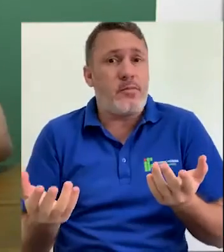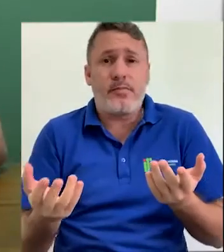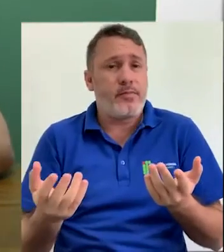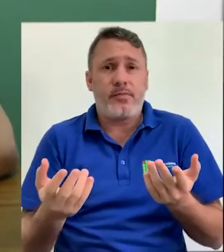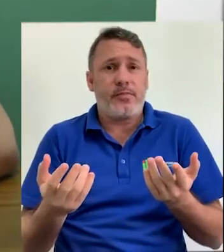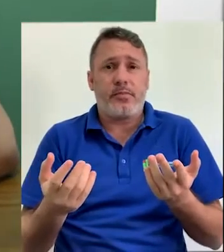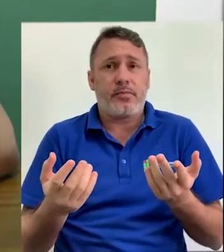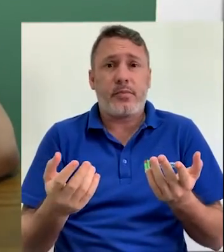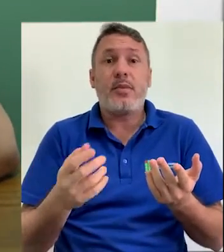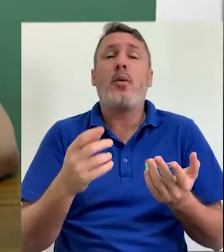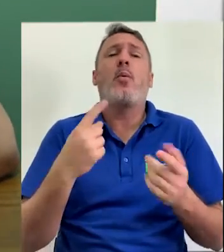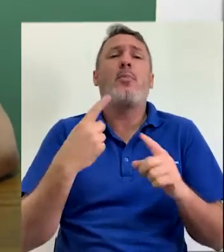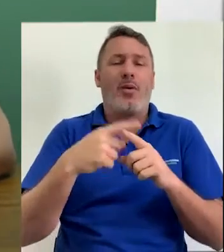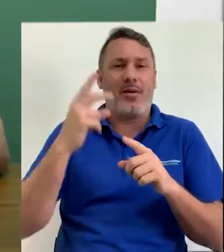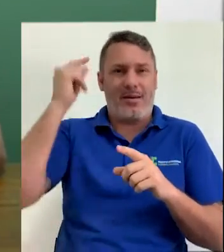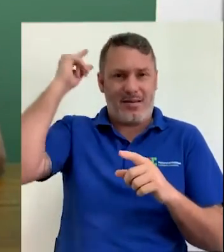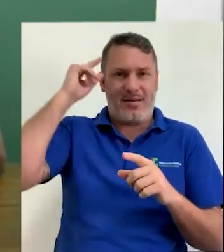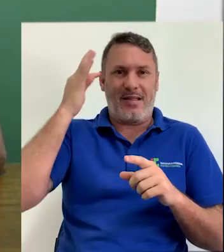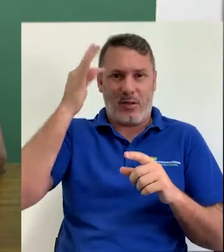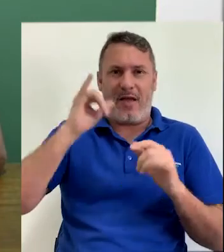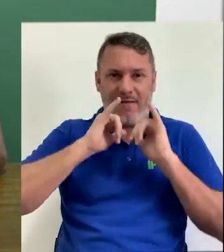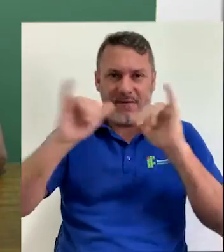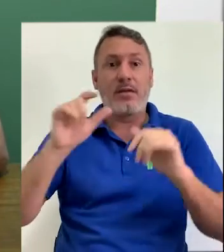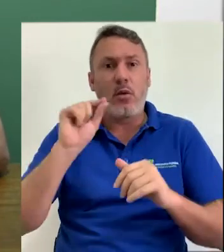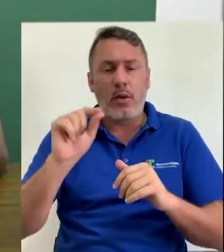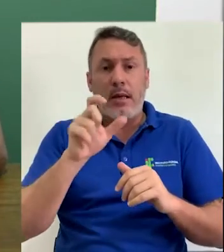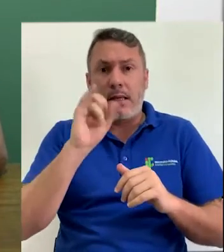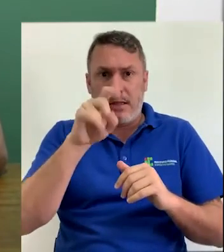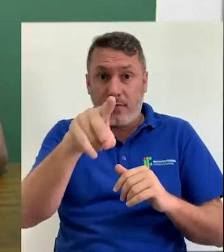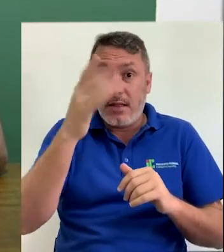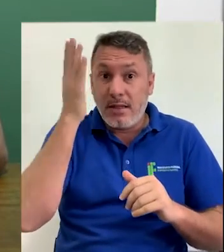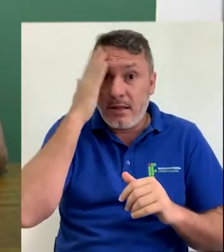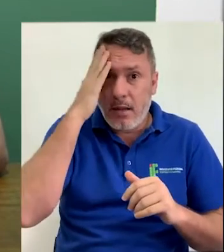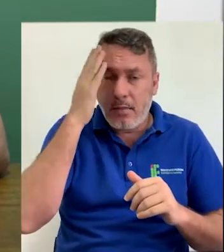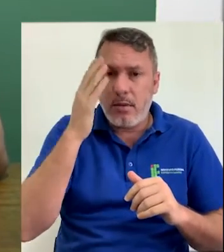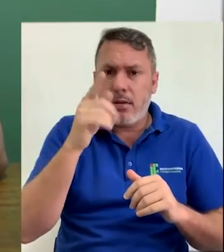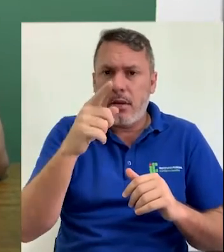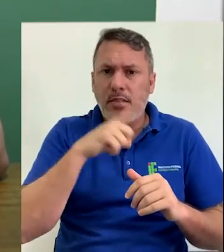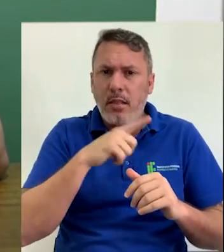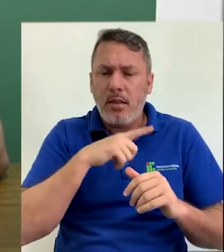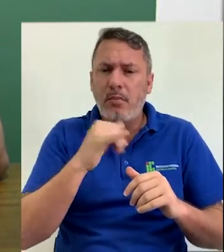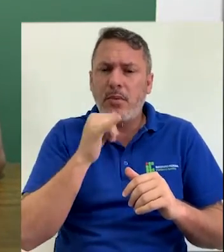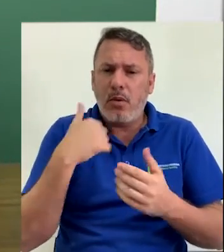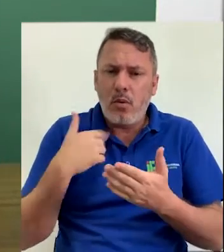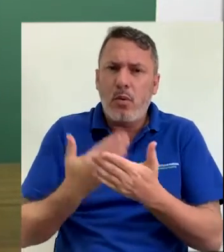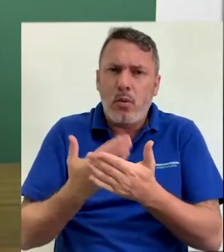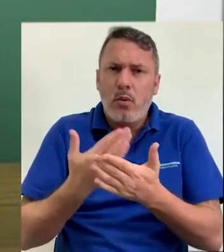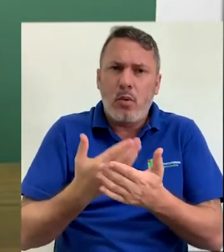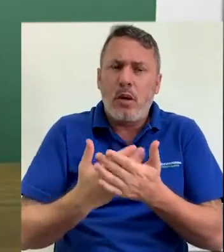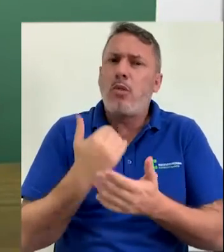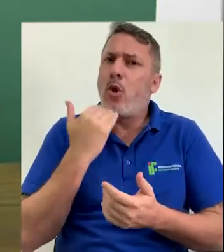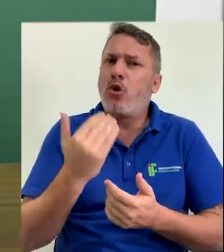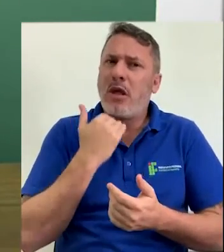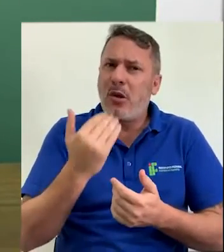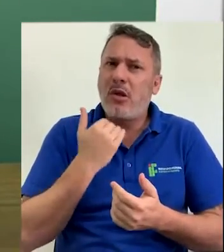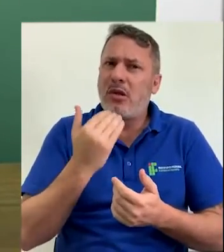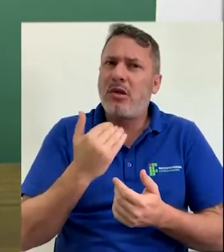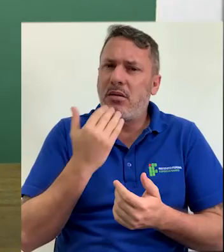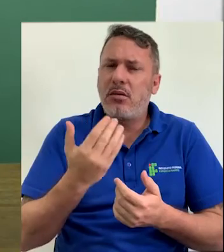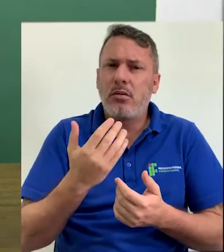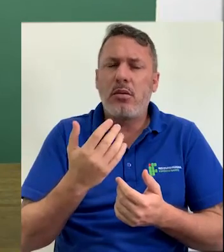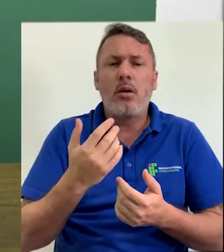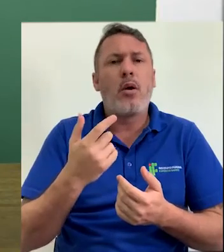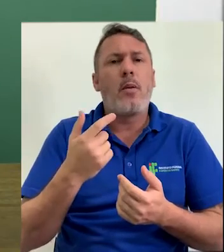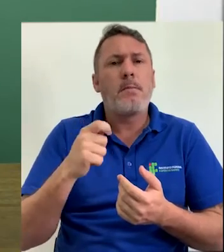dando certo por este caminho, o que te impede de tentar outros caminhos?